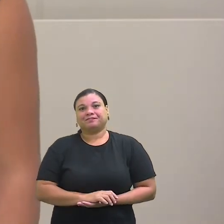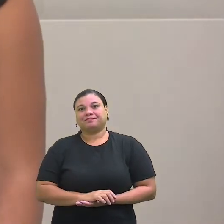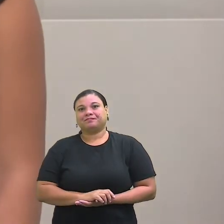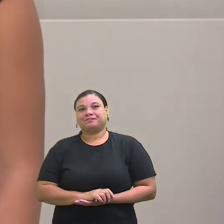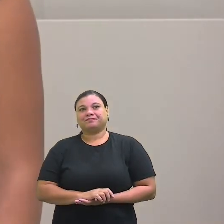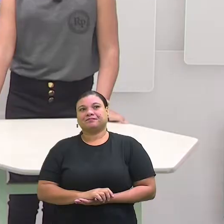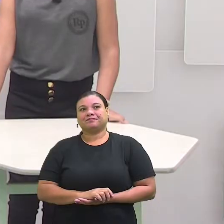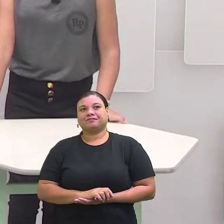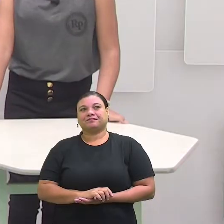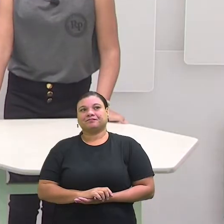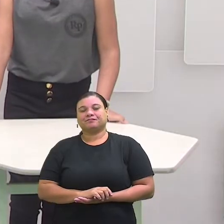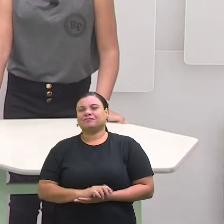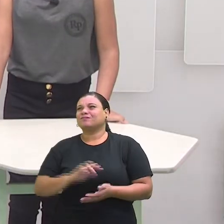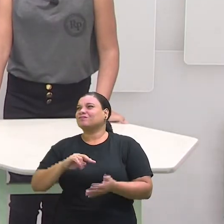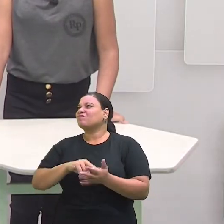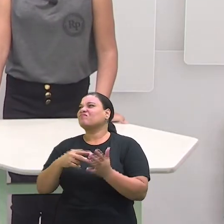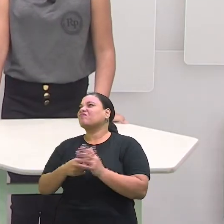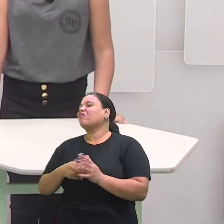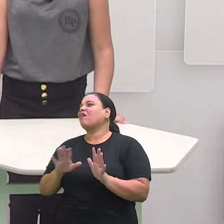Definição.